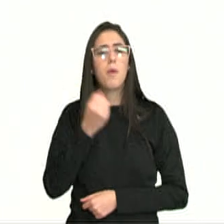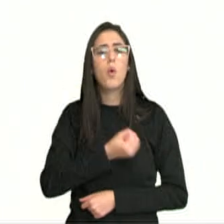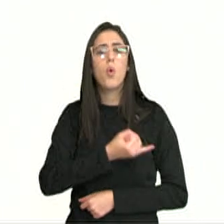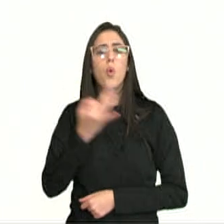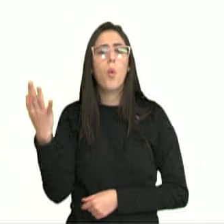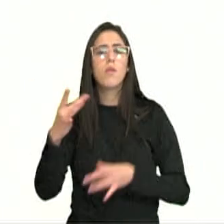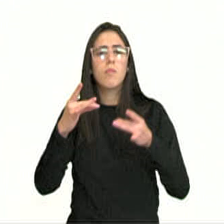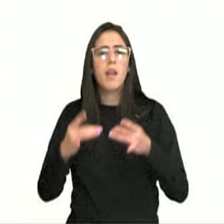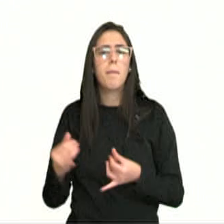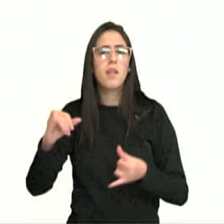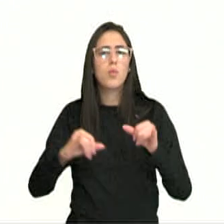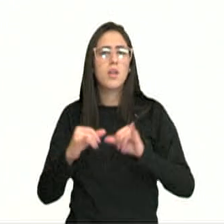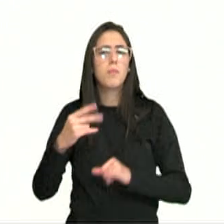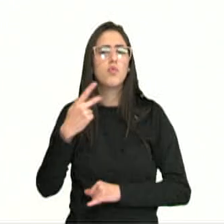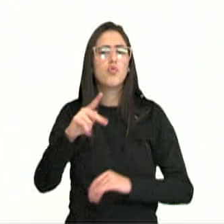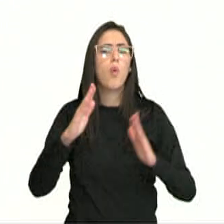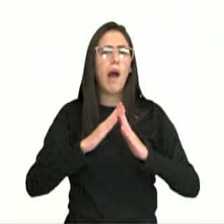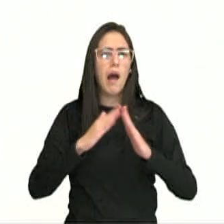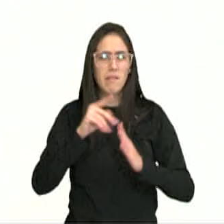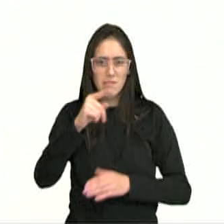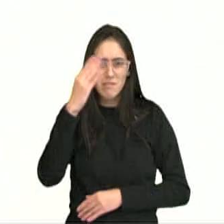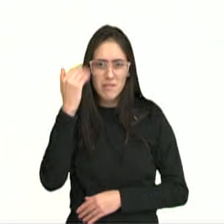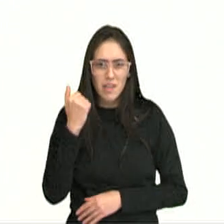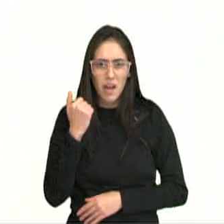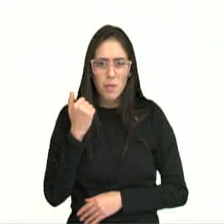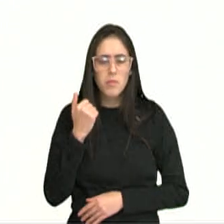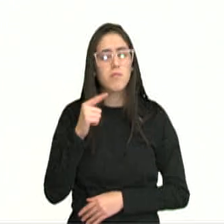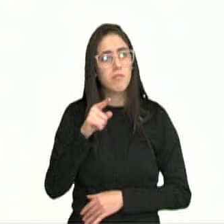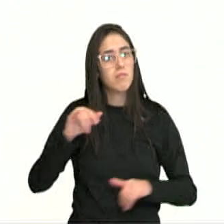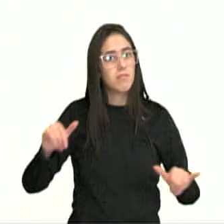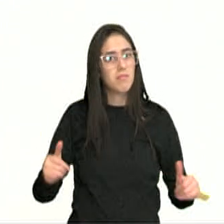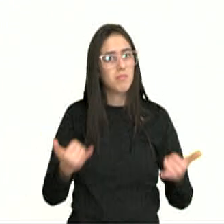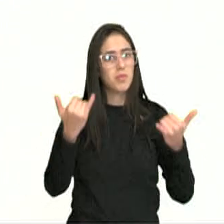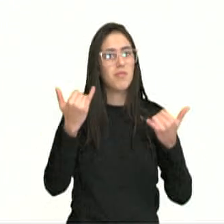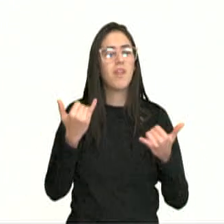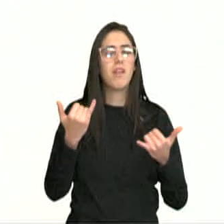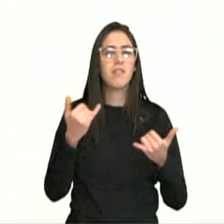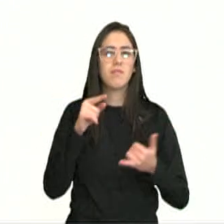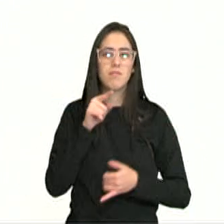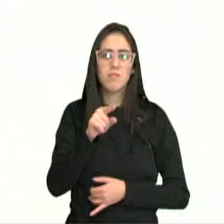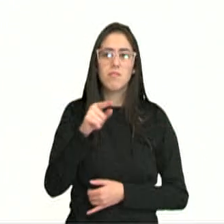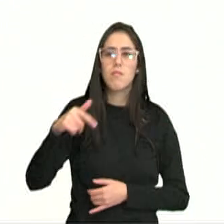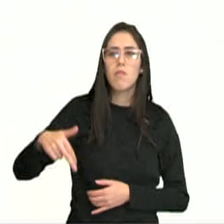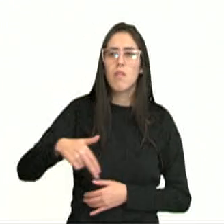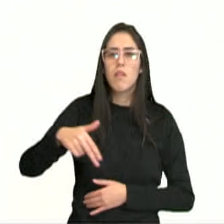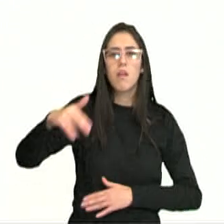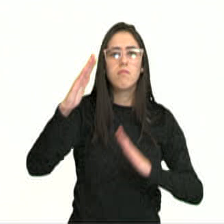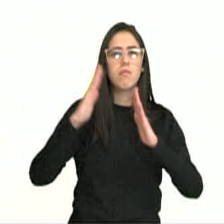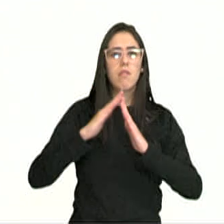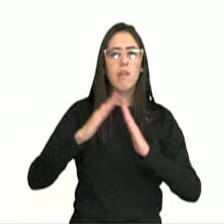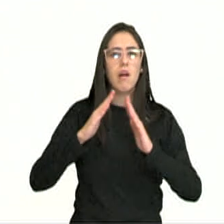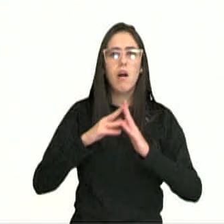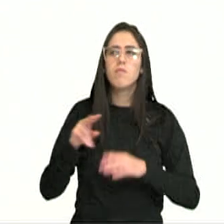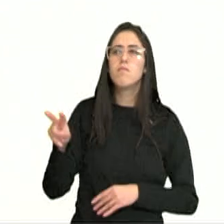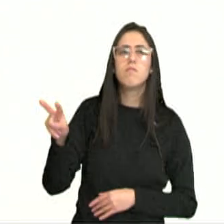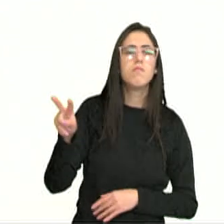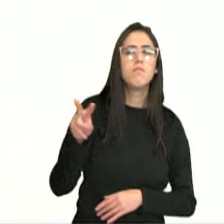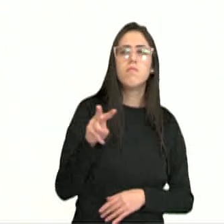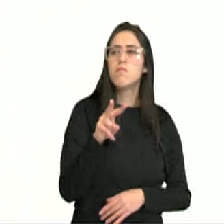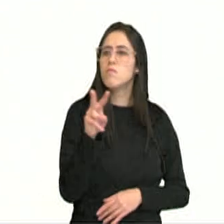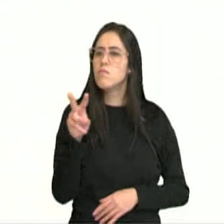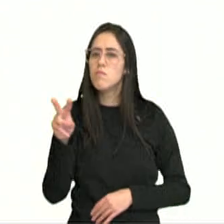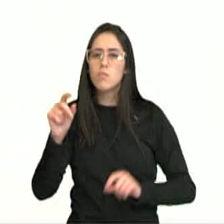elementos químicos estão na sua casa? Lápis e papel na mão, andando para a sua casa, anote o nome dos produtos